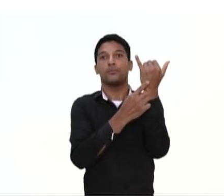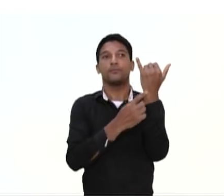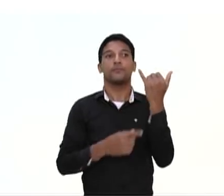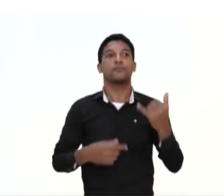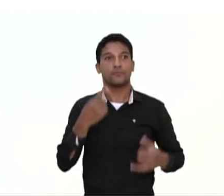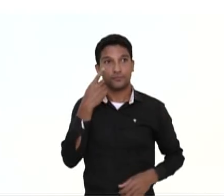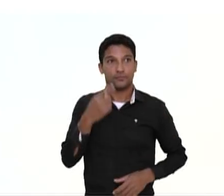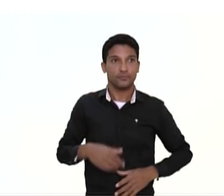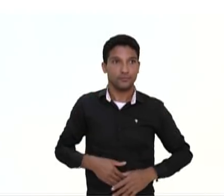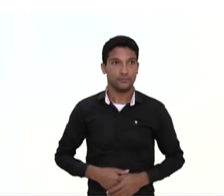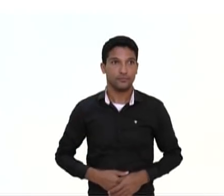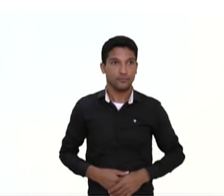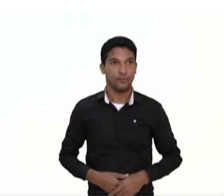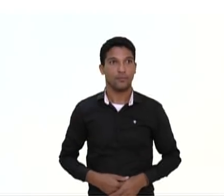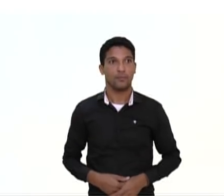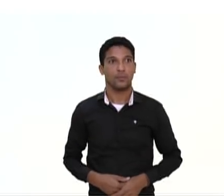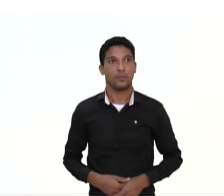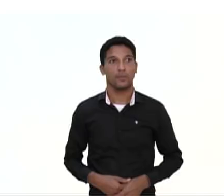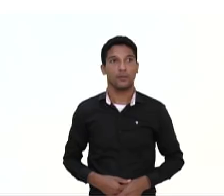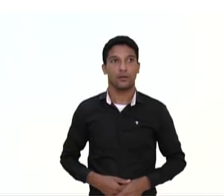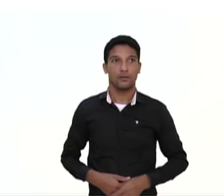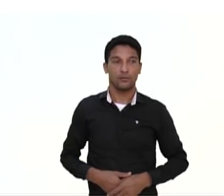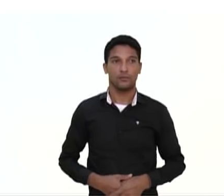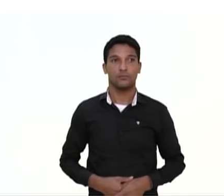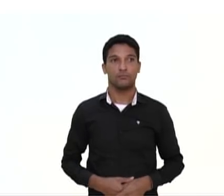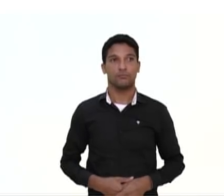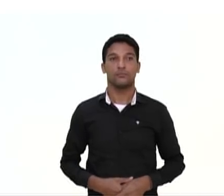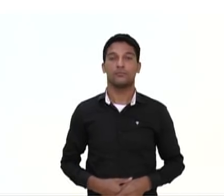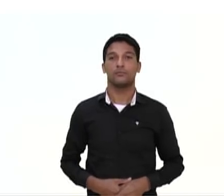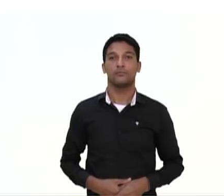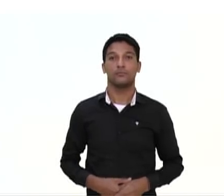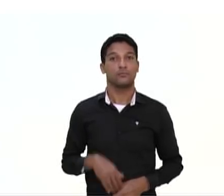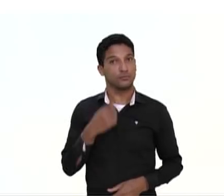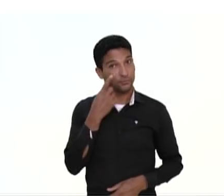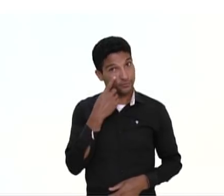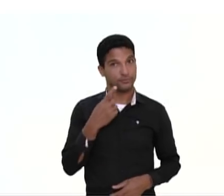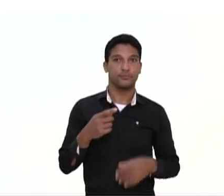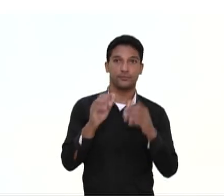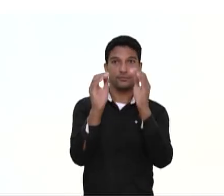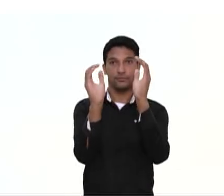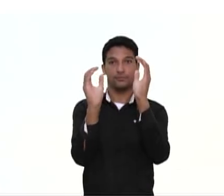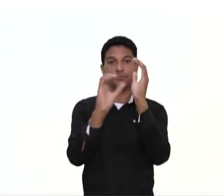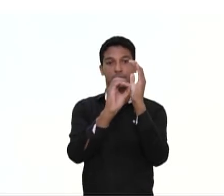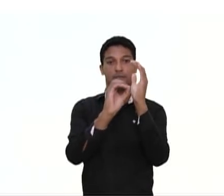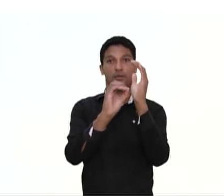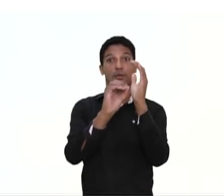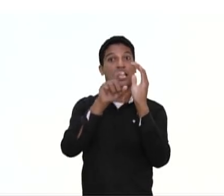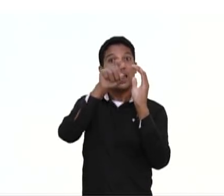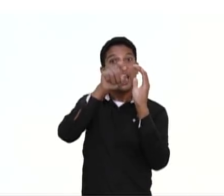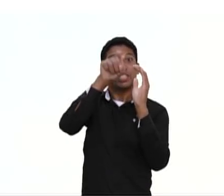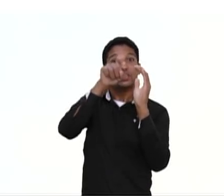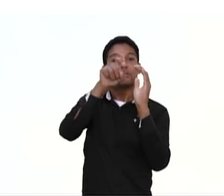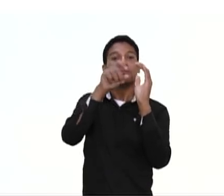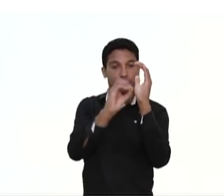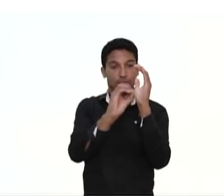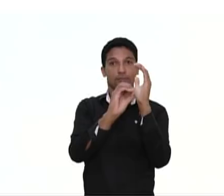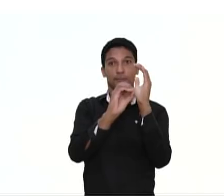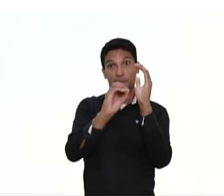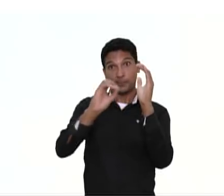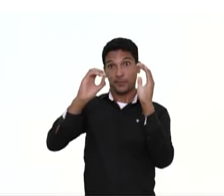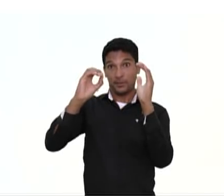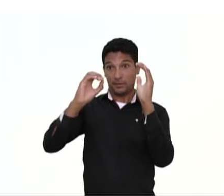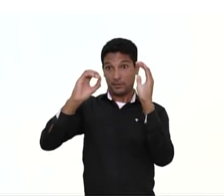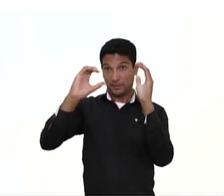intercepta o eixo y no ponto de coordenada zero para x e para isso então